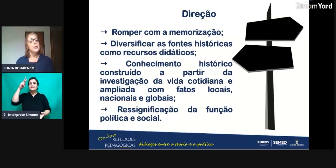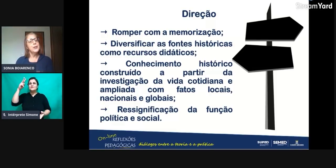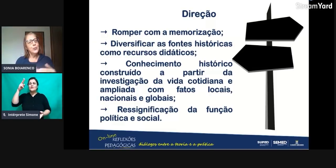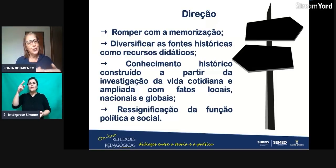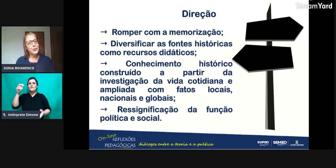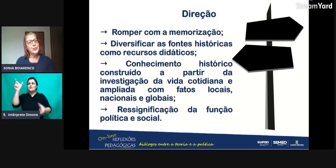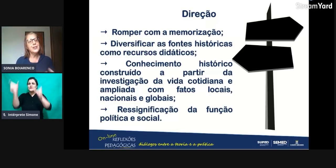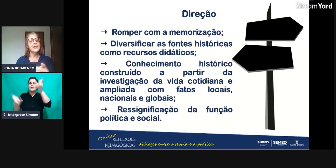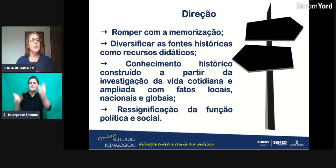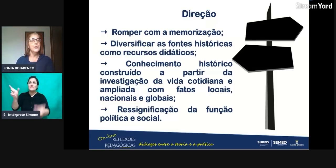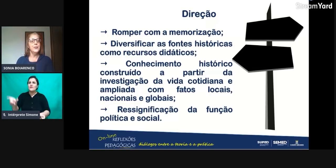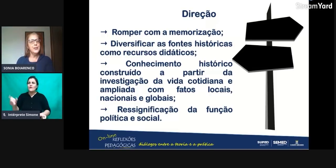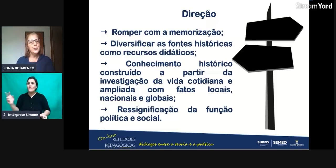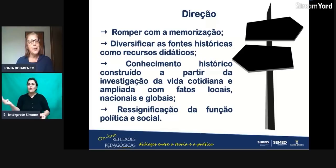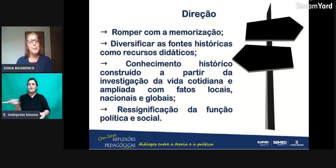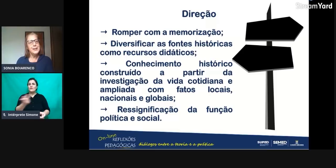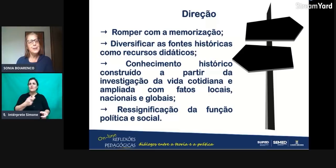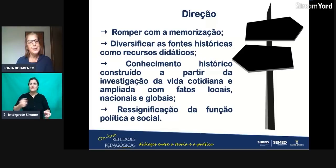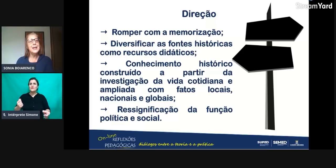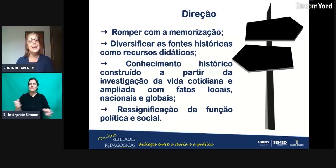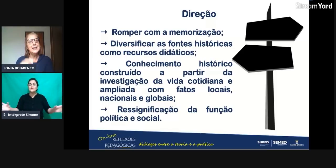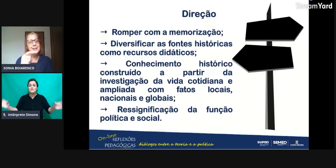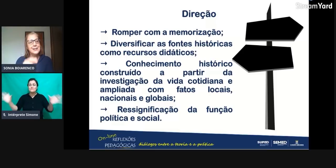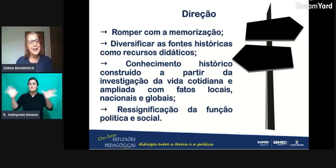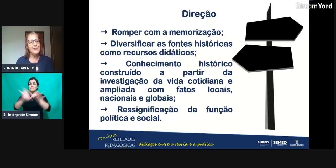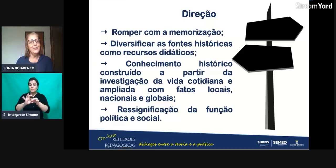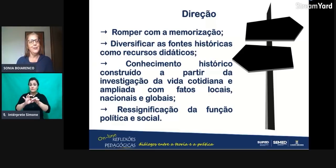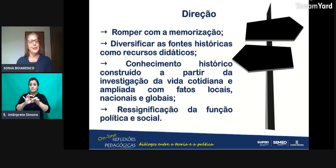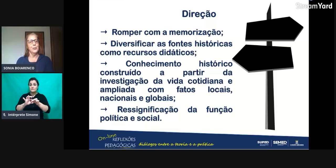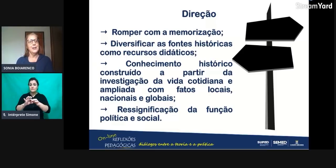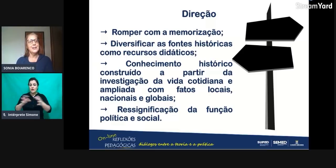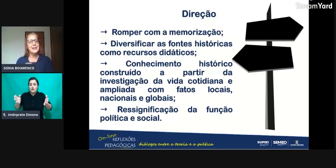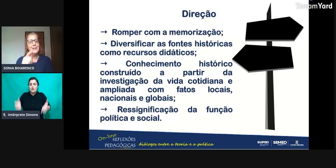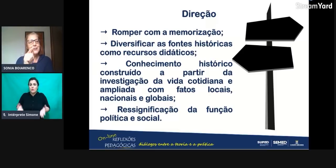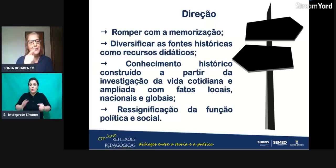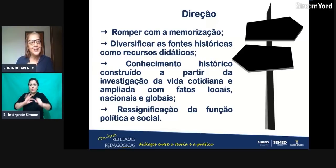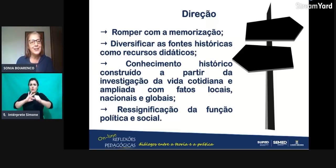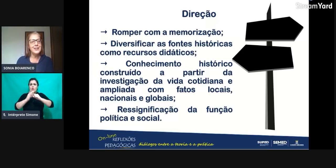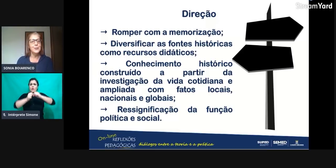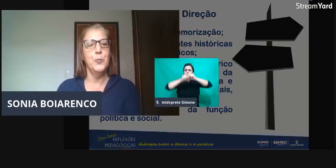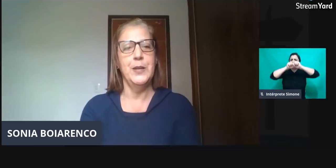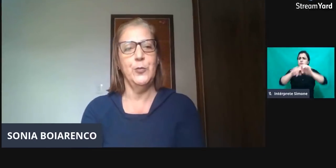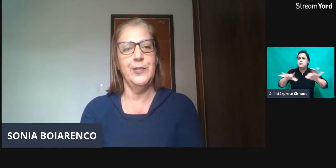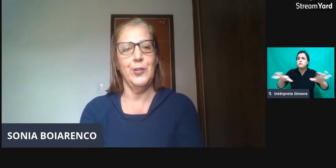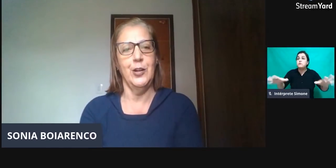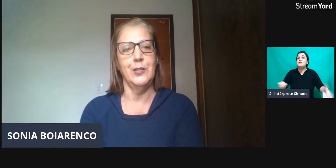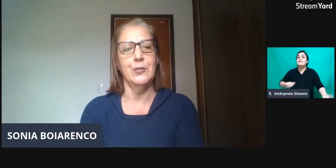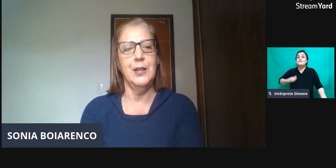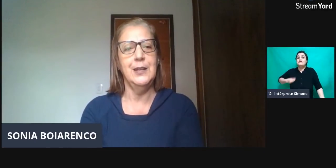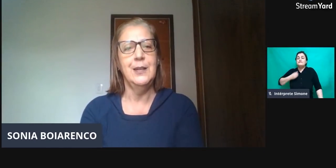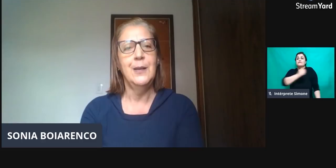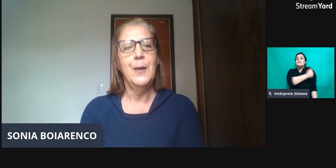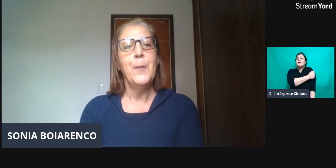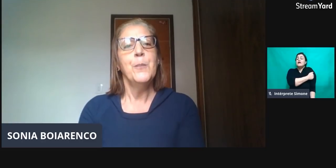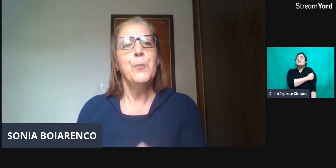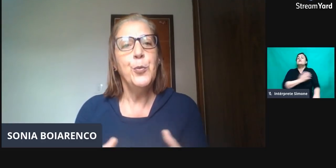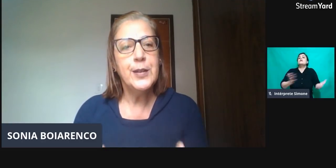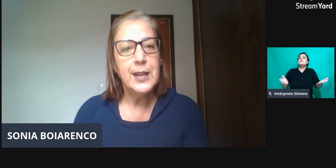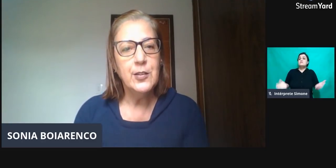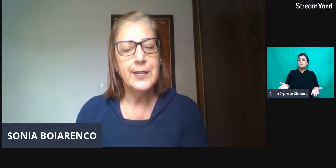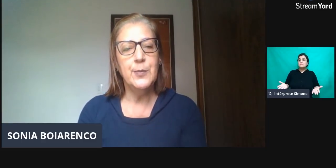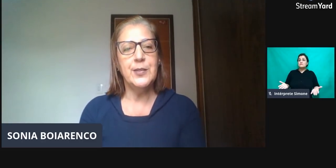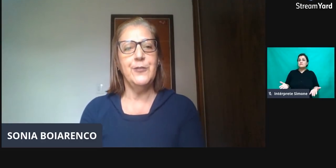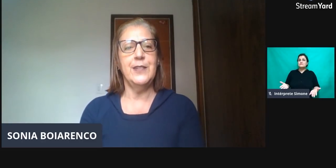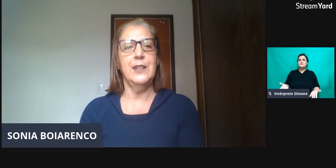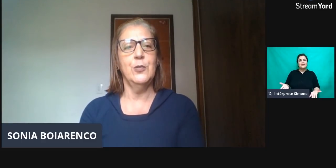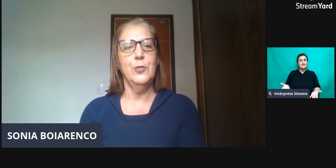né? Porque hoje nós estamos vivendo uma pandemia, ele está vivendo esse momento histórico, né? Por